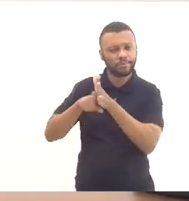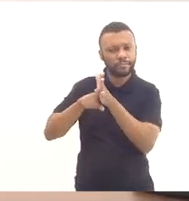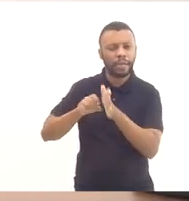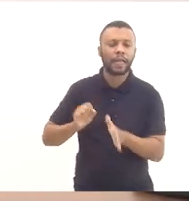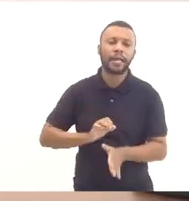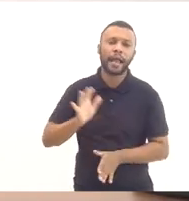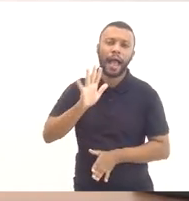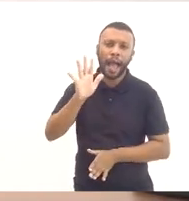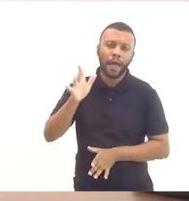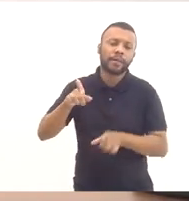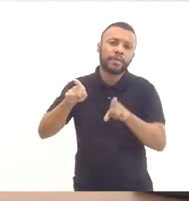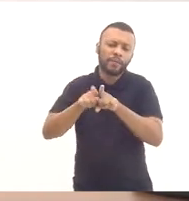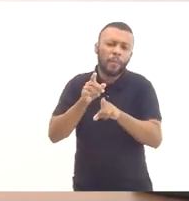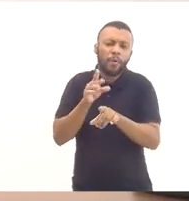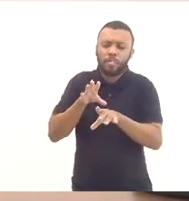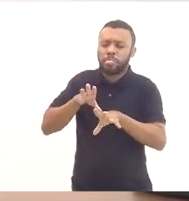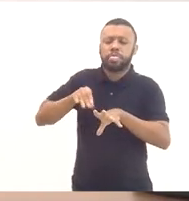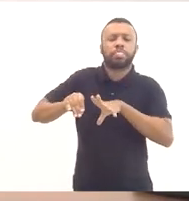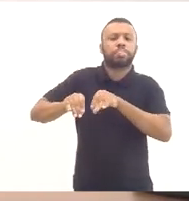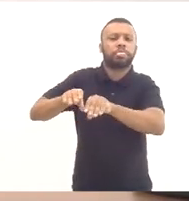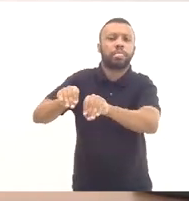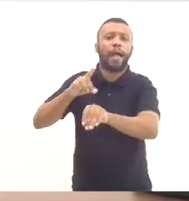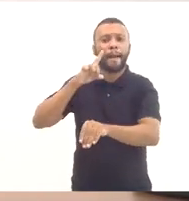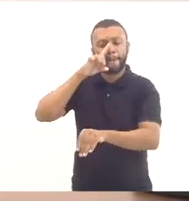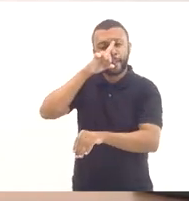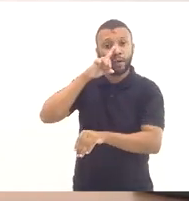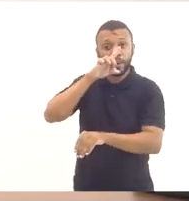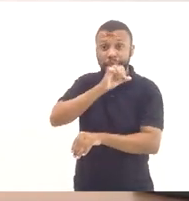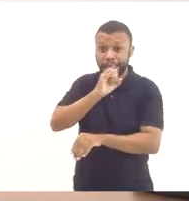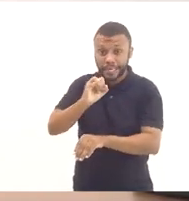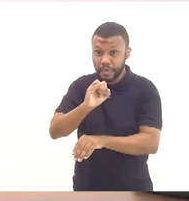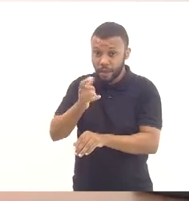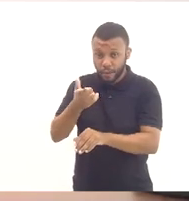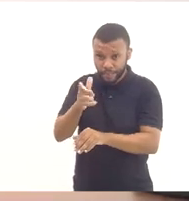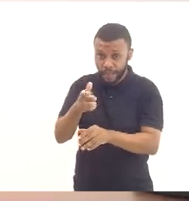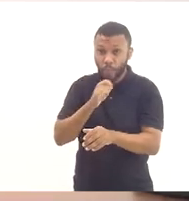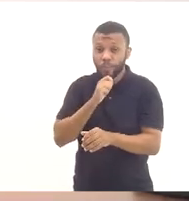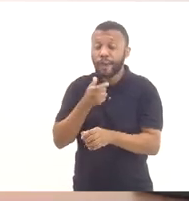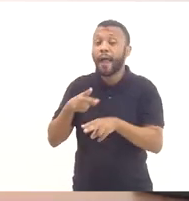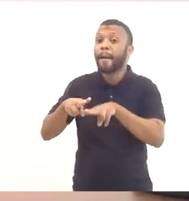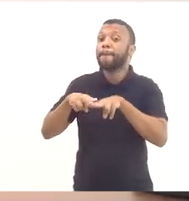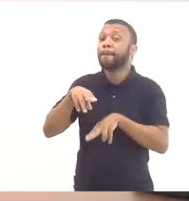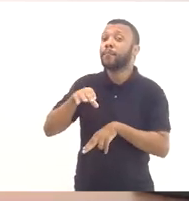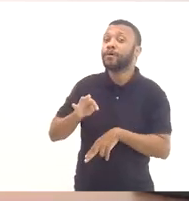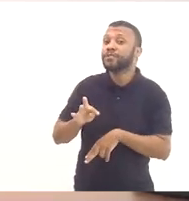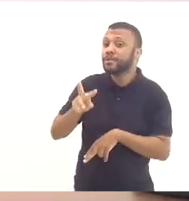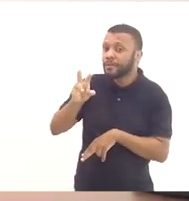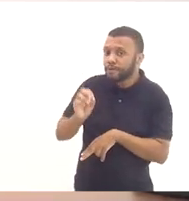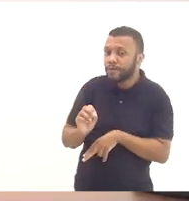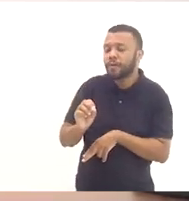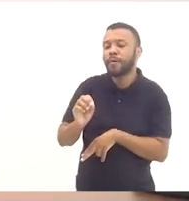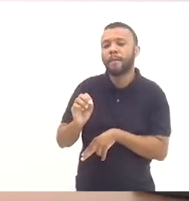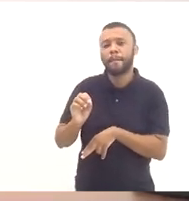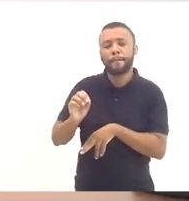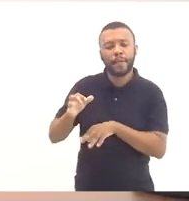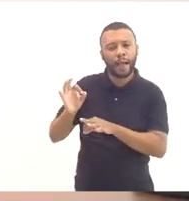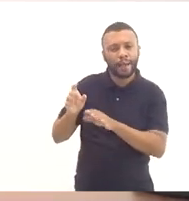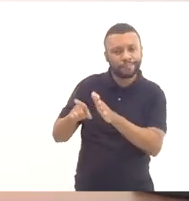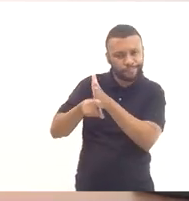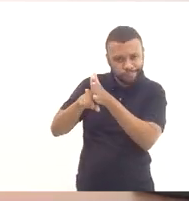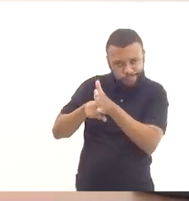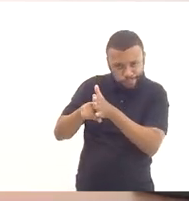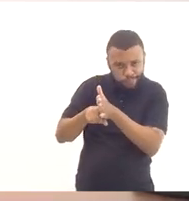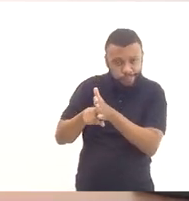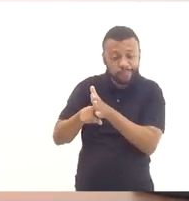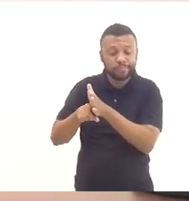perigoso assim um pouco invasivo Então também não se faz se você não tiver justificativa para isso né se você não tiver um filho anterior que tenha uma